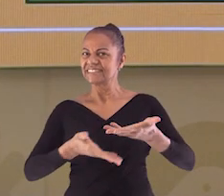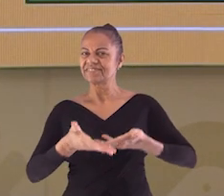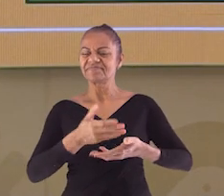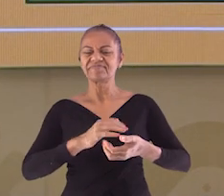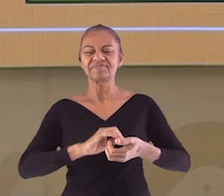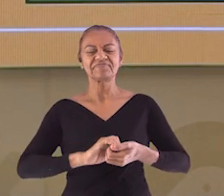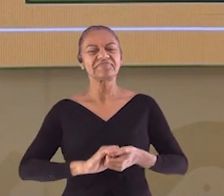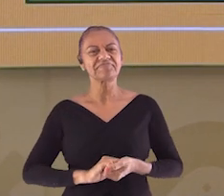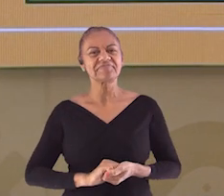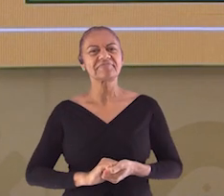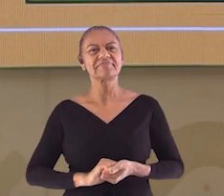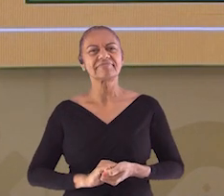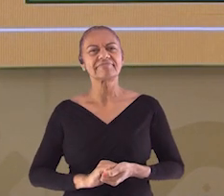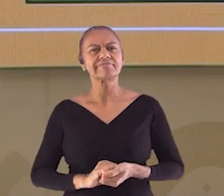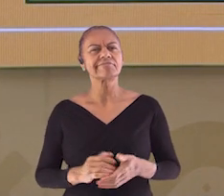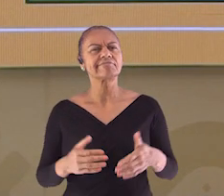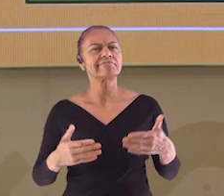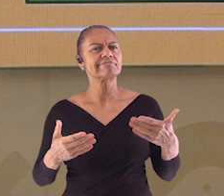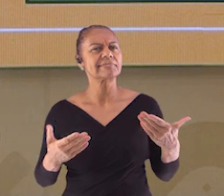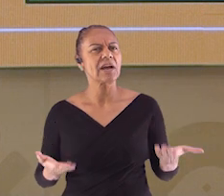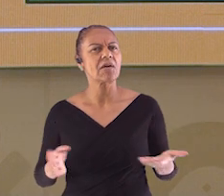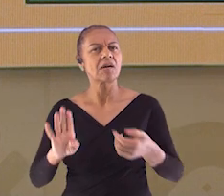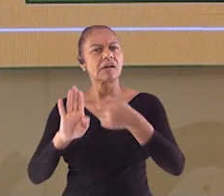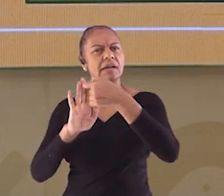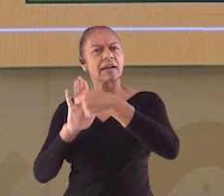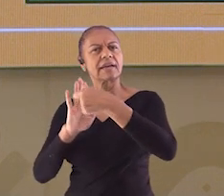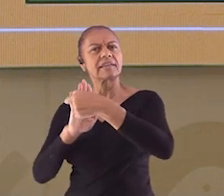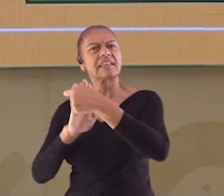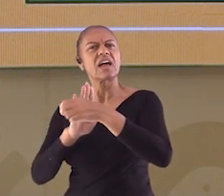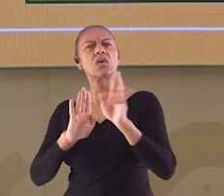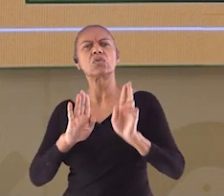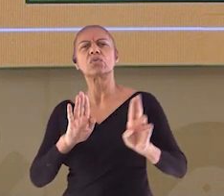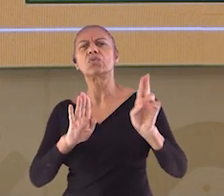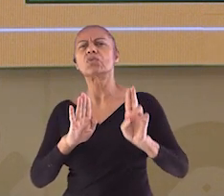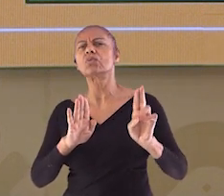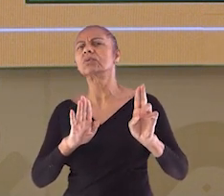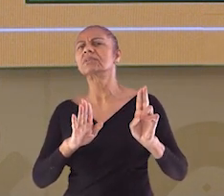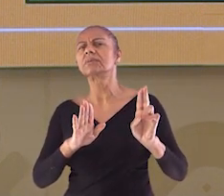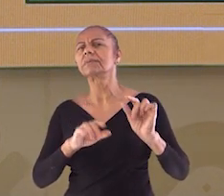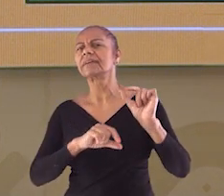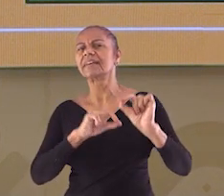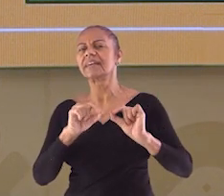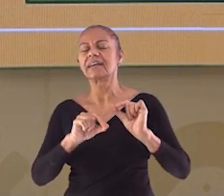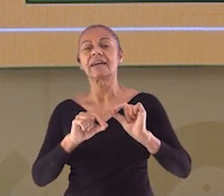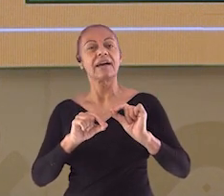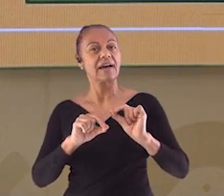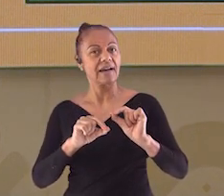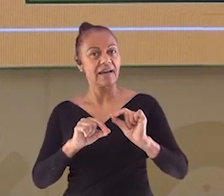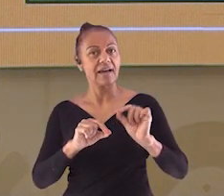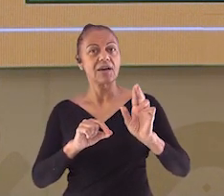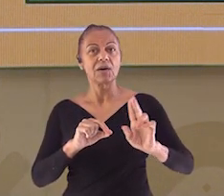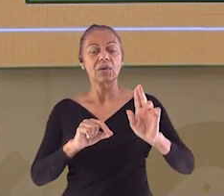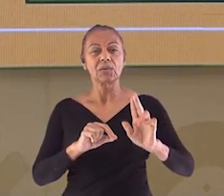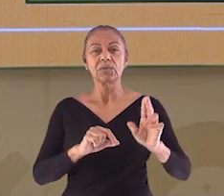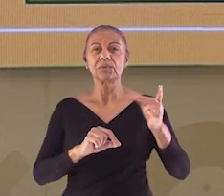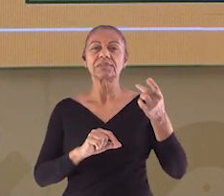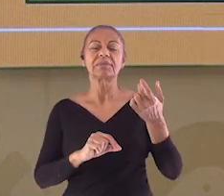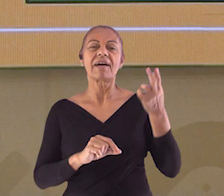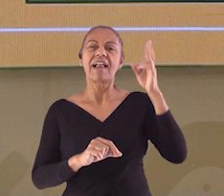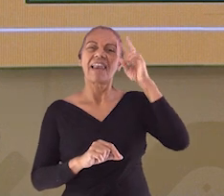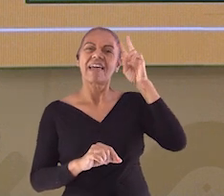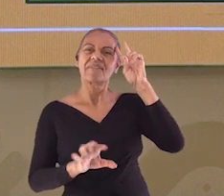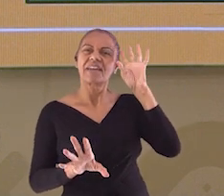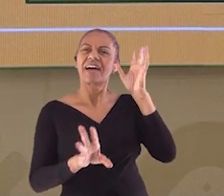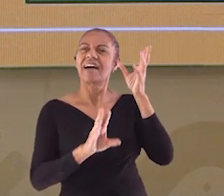Falamos tanto dos calendários, e para que usamos o calendário? Usamos o calendário para lembrar de